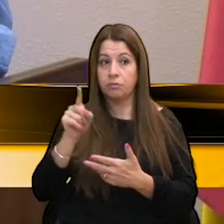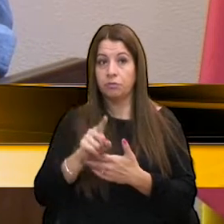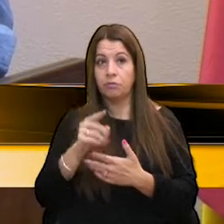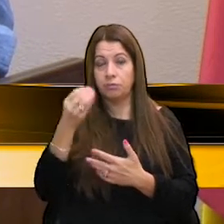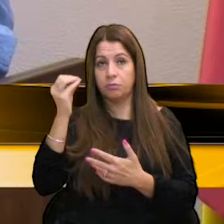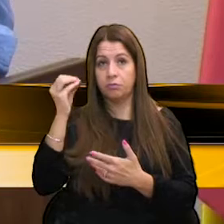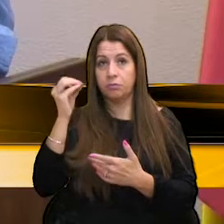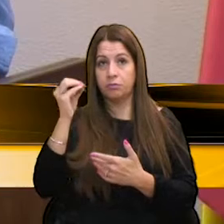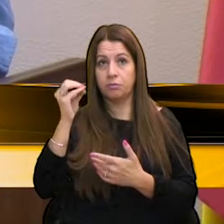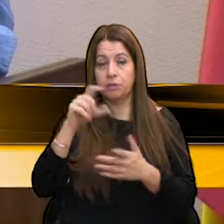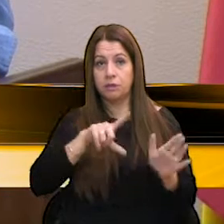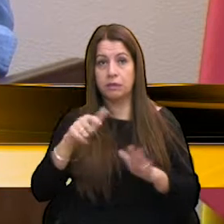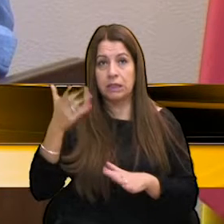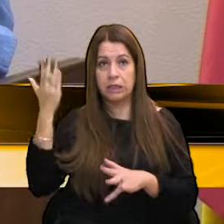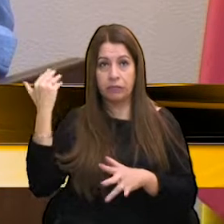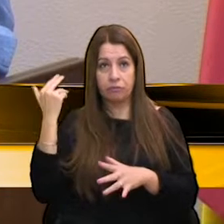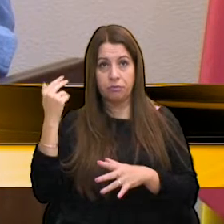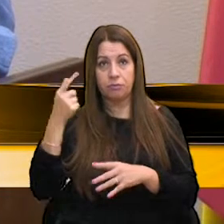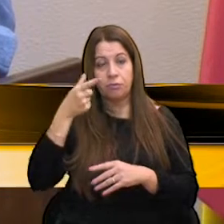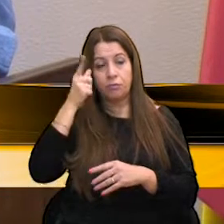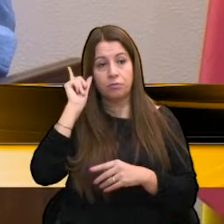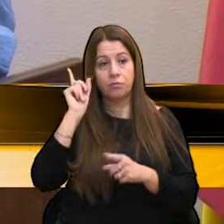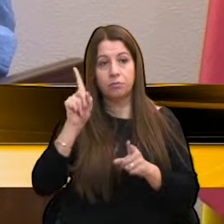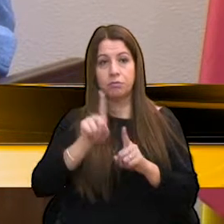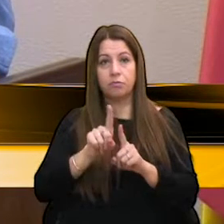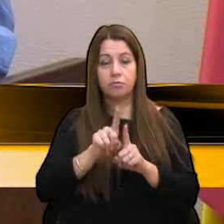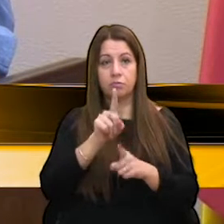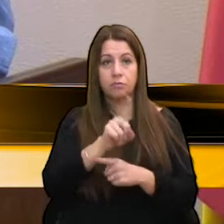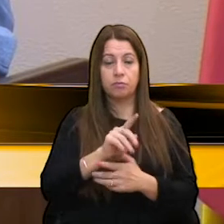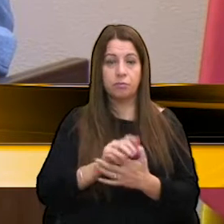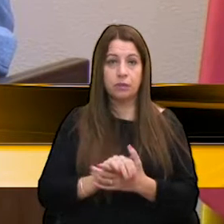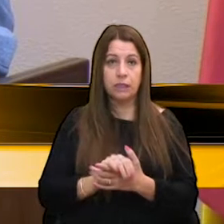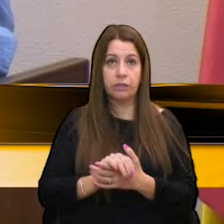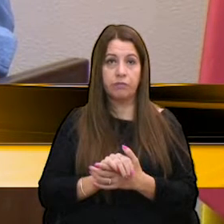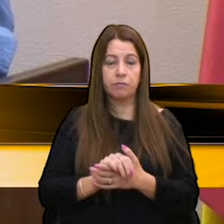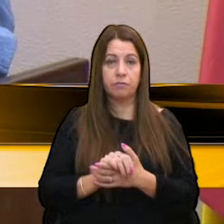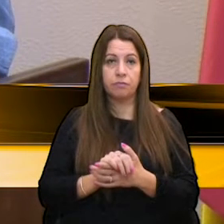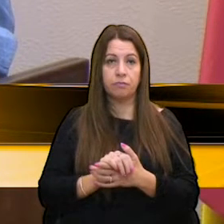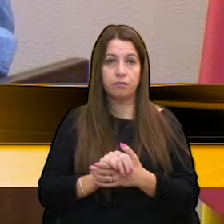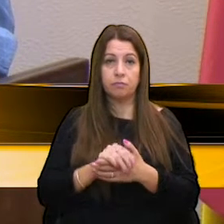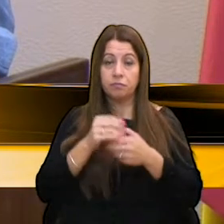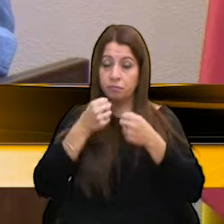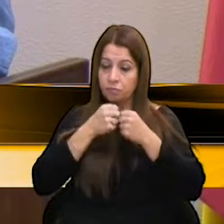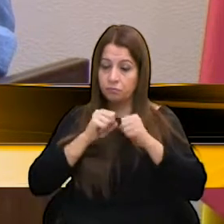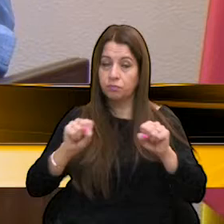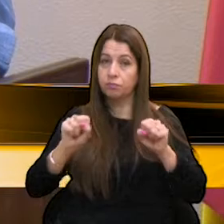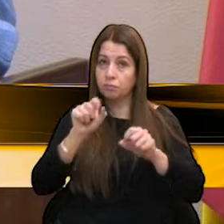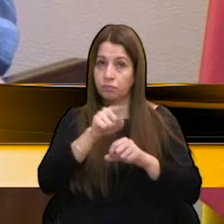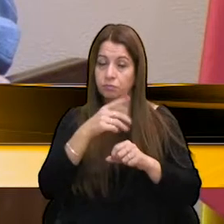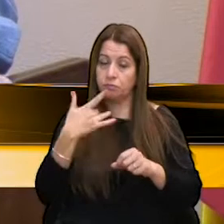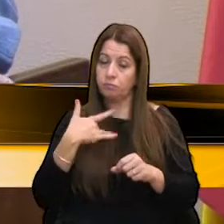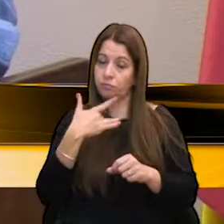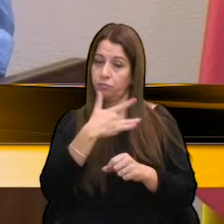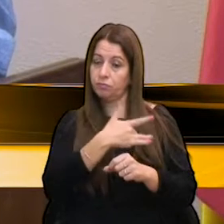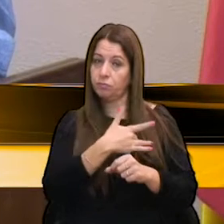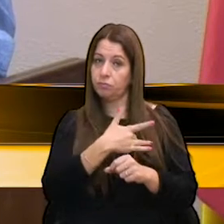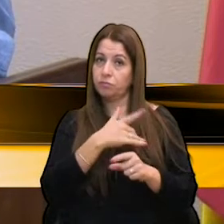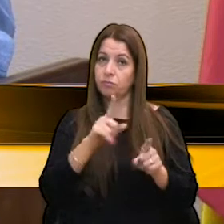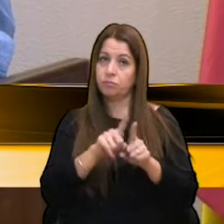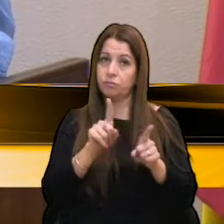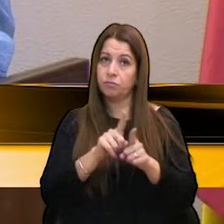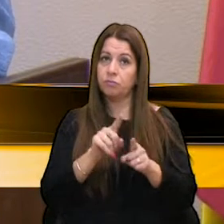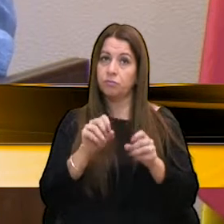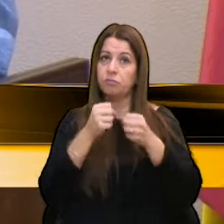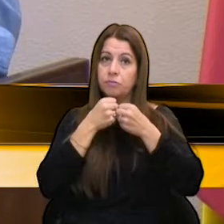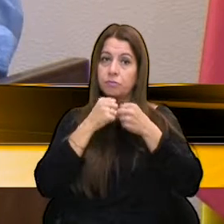Porto Alegre semana passada, fui ontem também, ido na Secretaria da Saúde e também